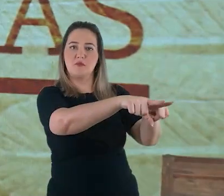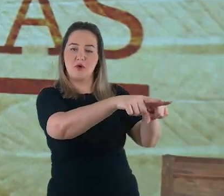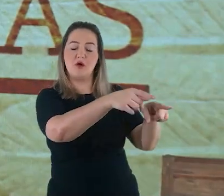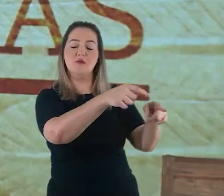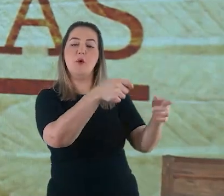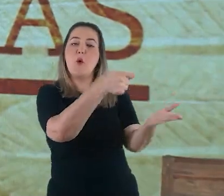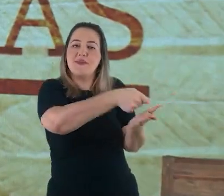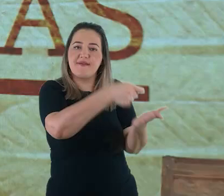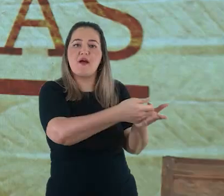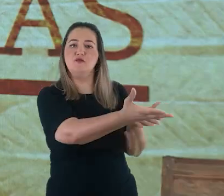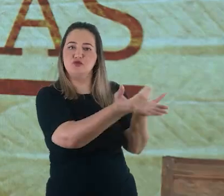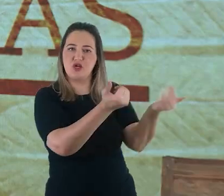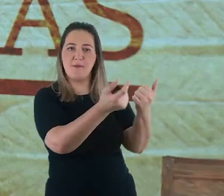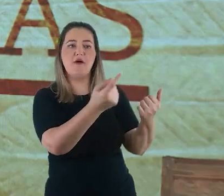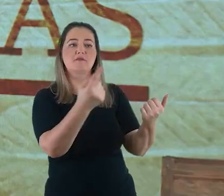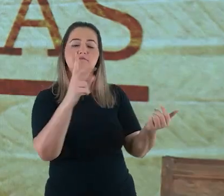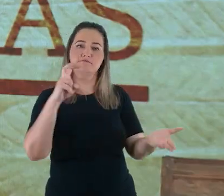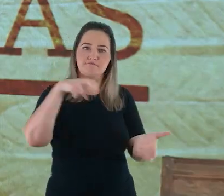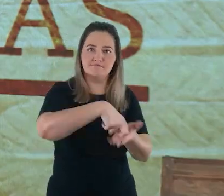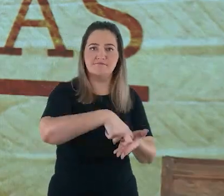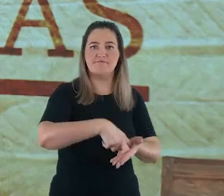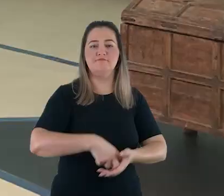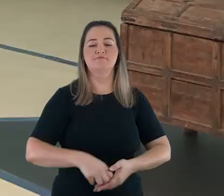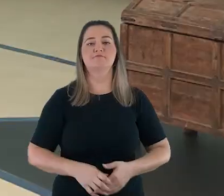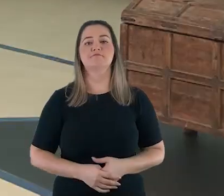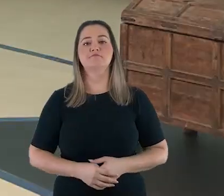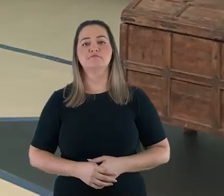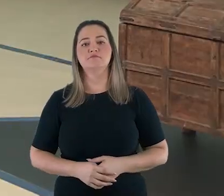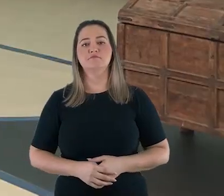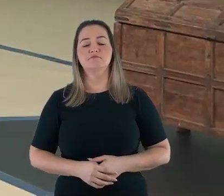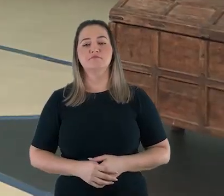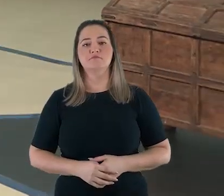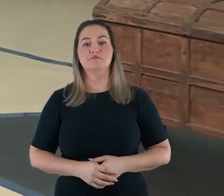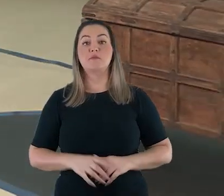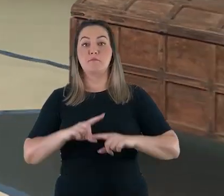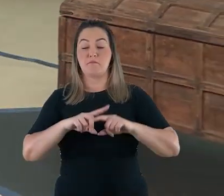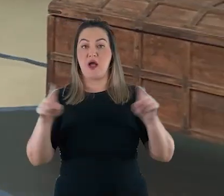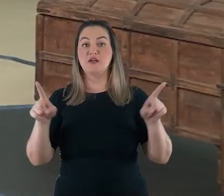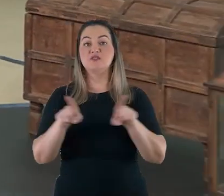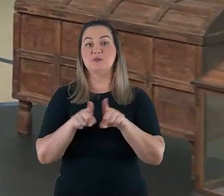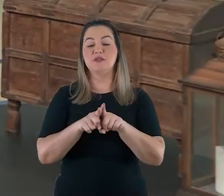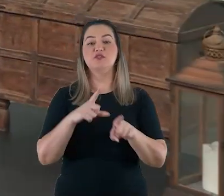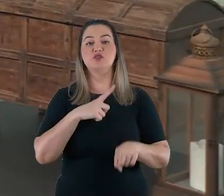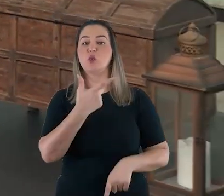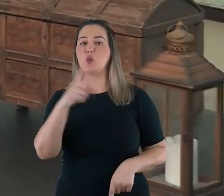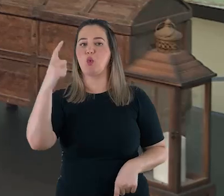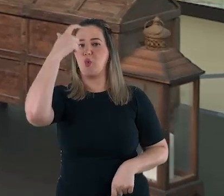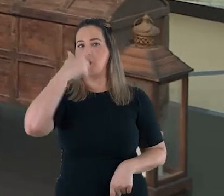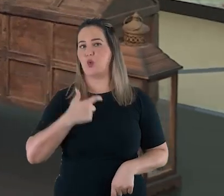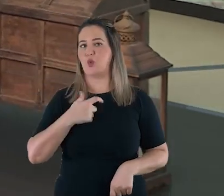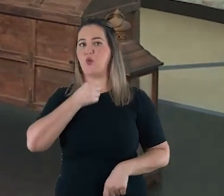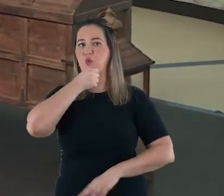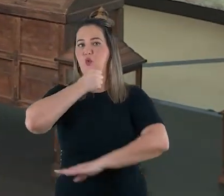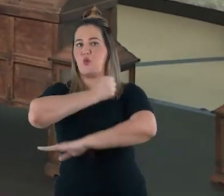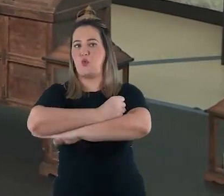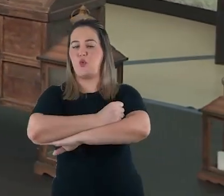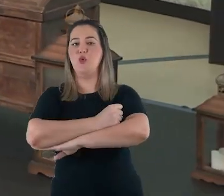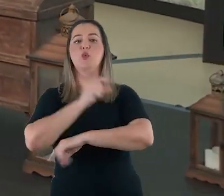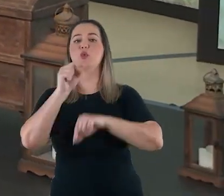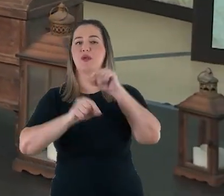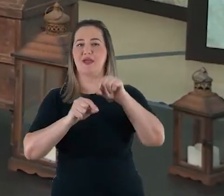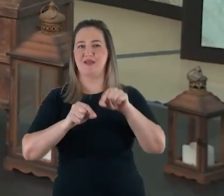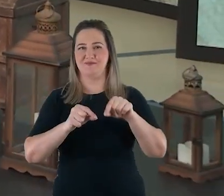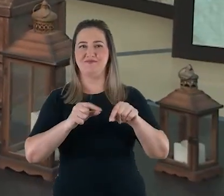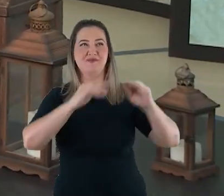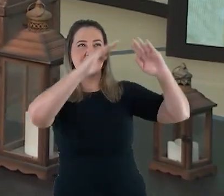para aquele ato de idolatria pública. Mas havia outra coisa envolvida na atitude do rei. Note que as